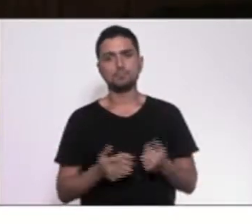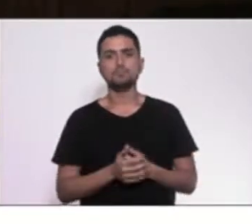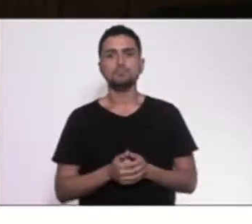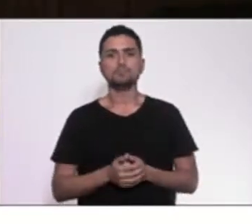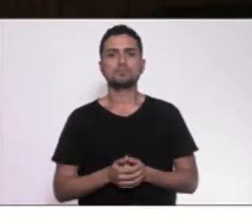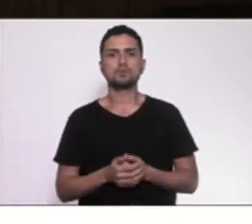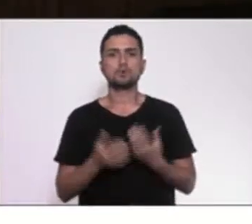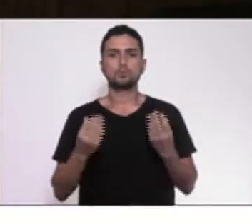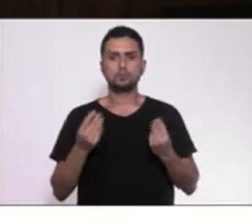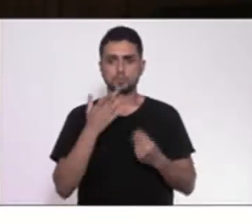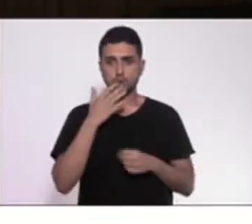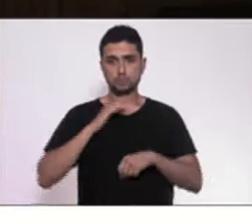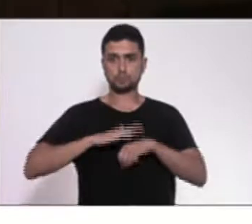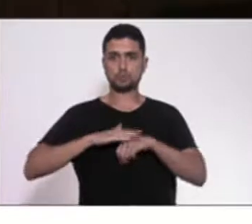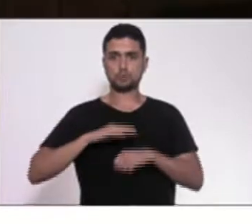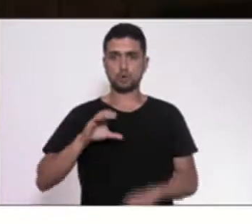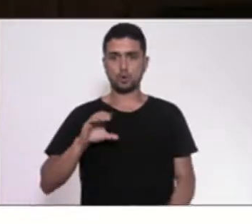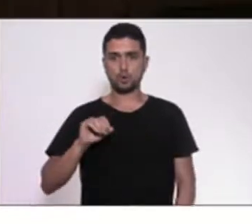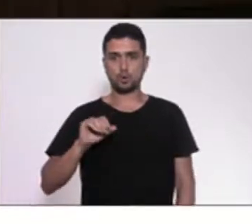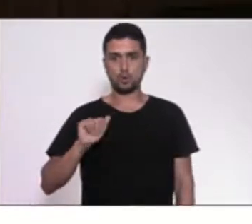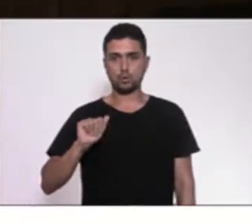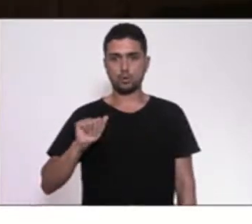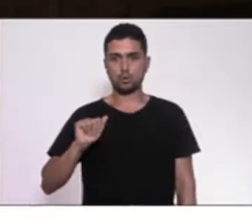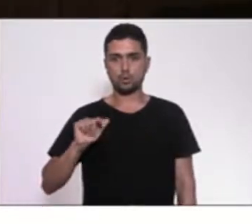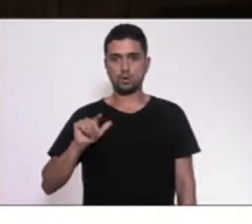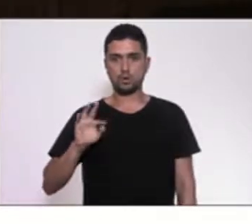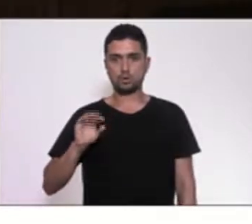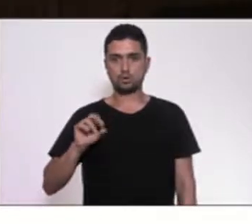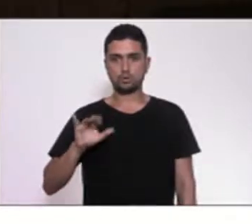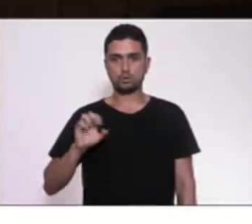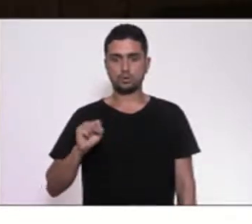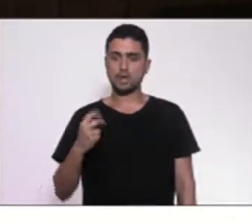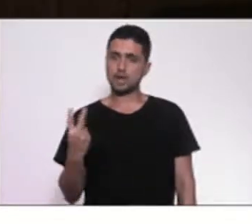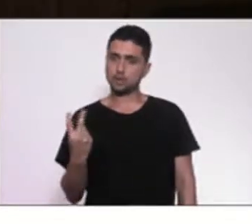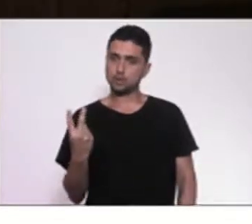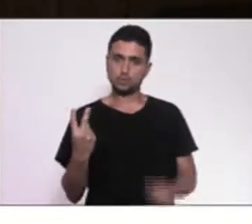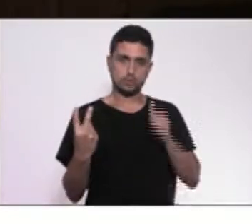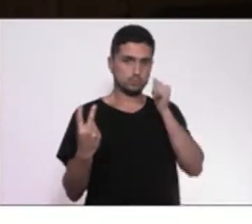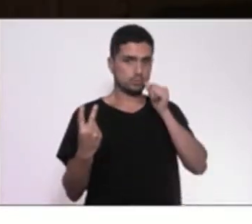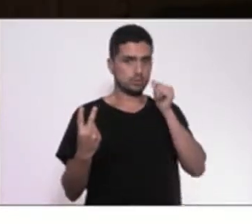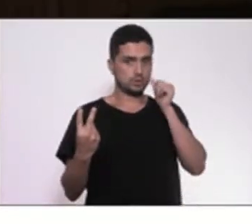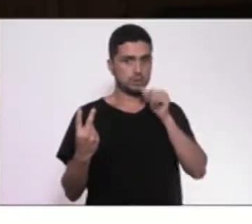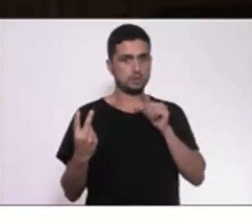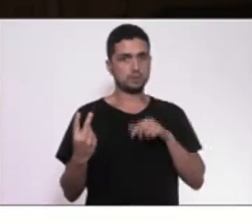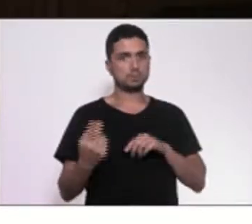para ser coautores. E as duas parlamentares